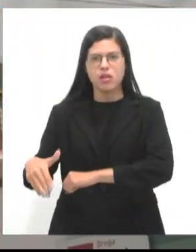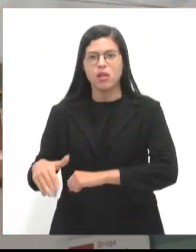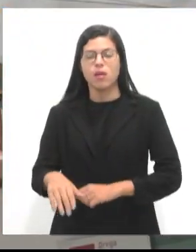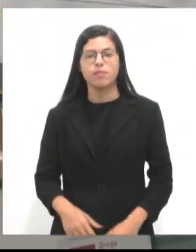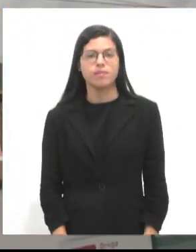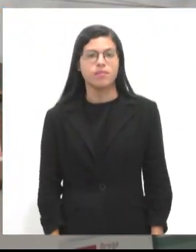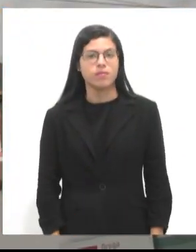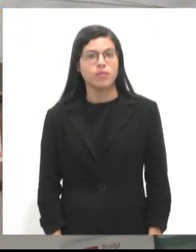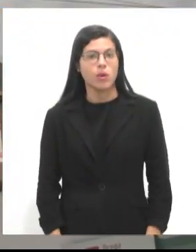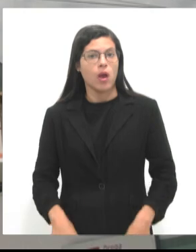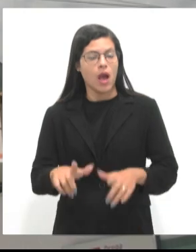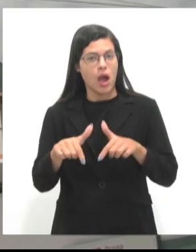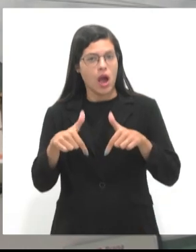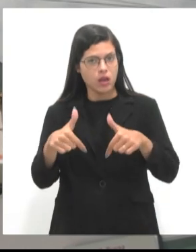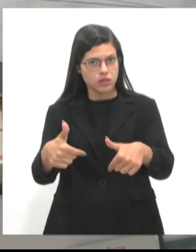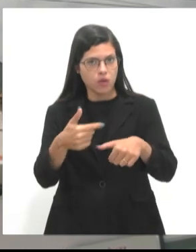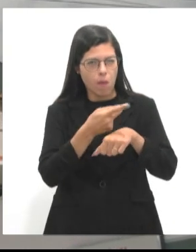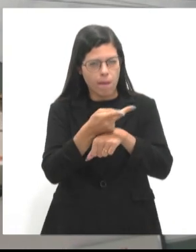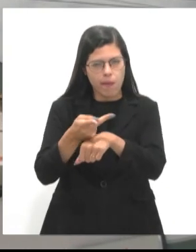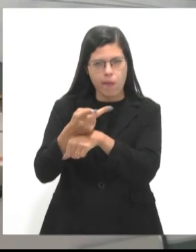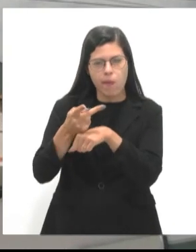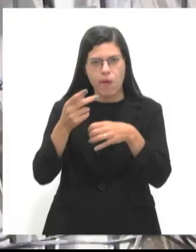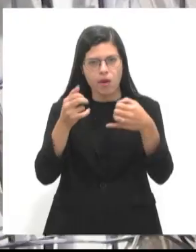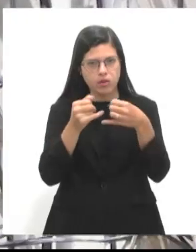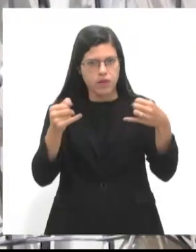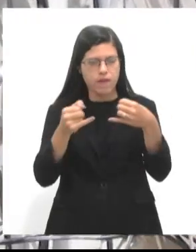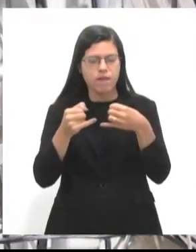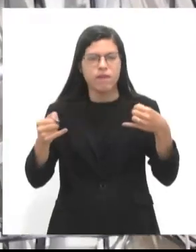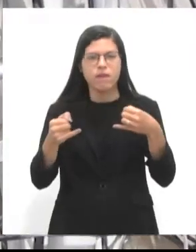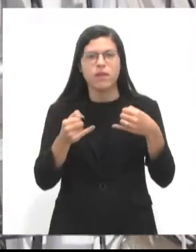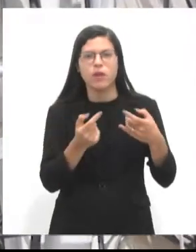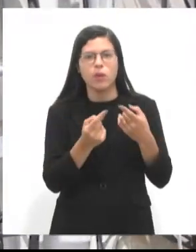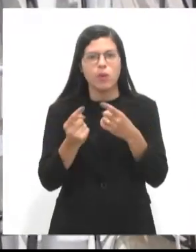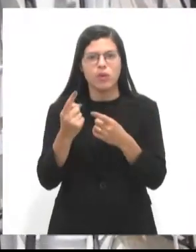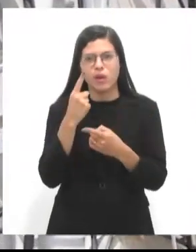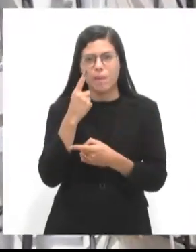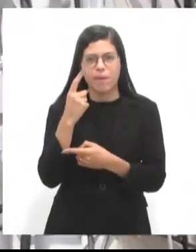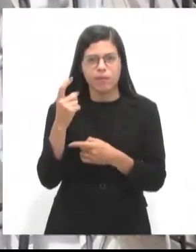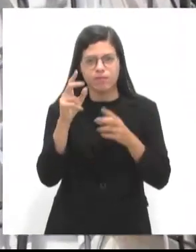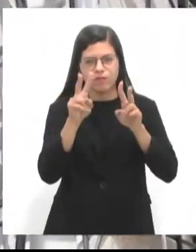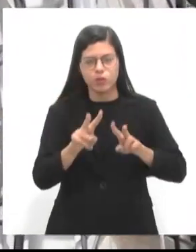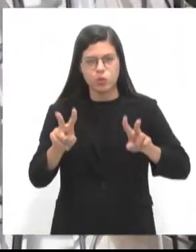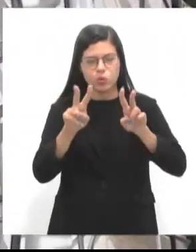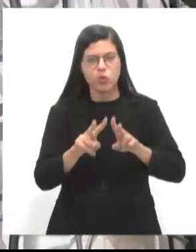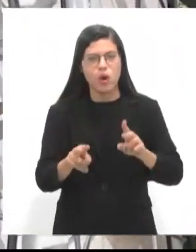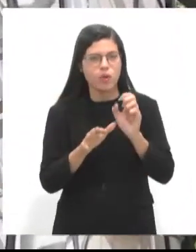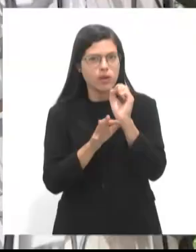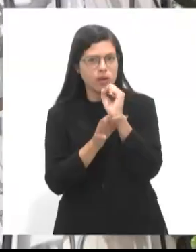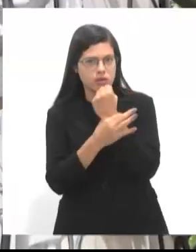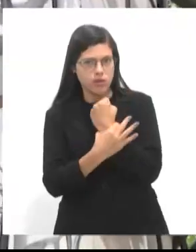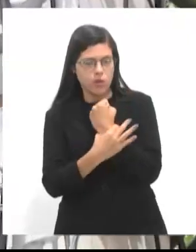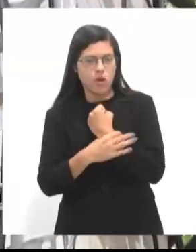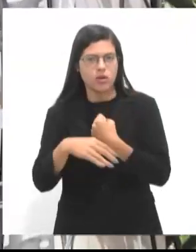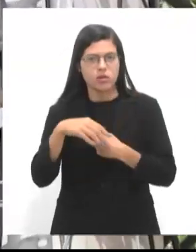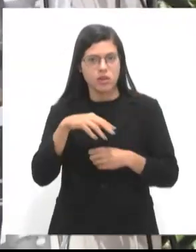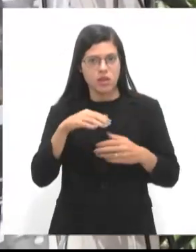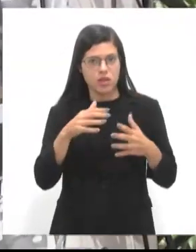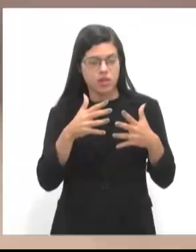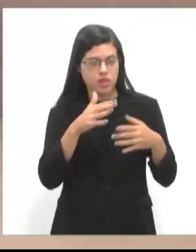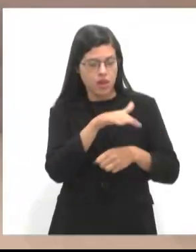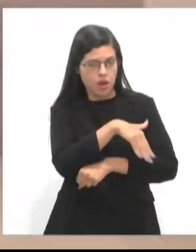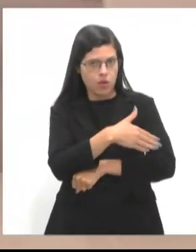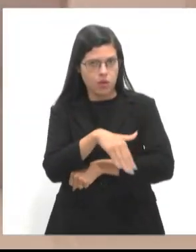Operação Caça-Fio combate poluição visual e garante segurança nas ruas de Teresópolis. O Bom Dia Alerj começa